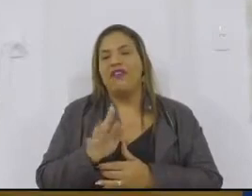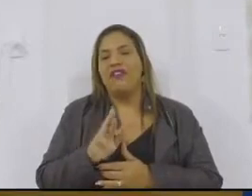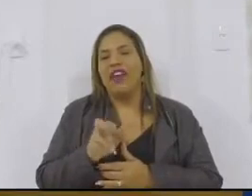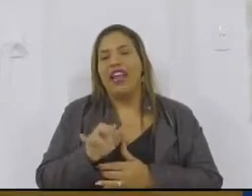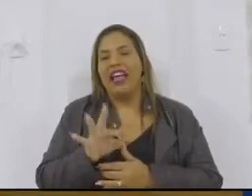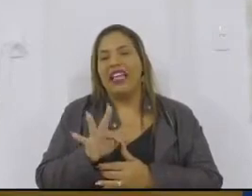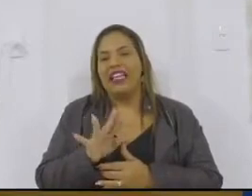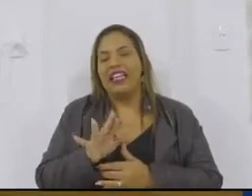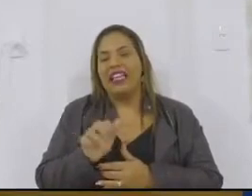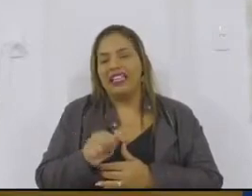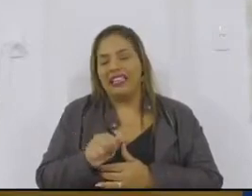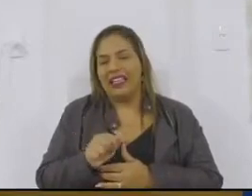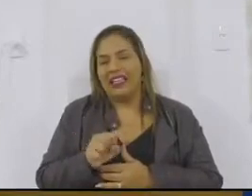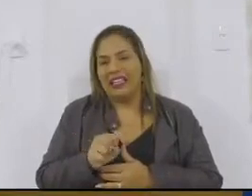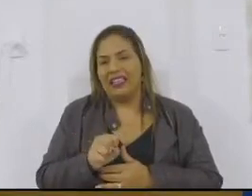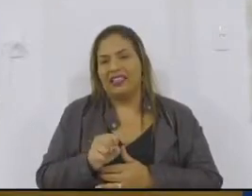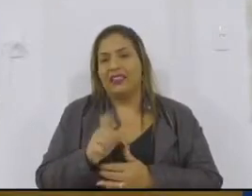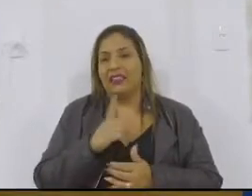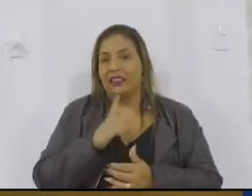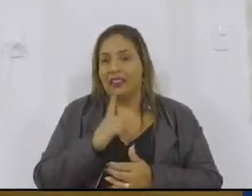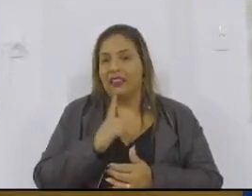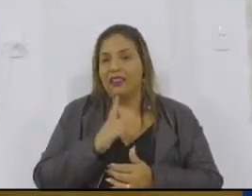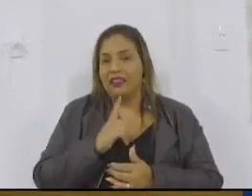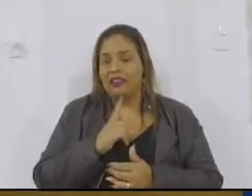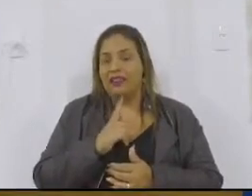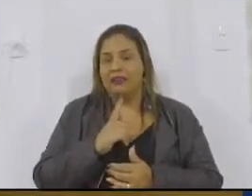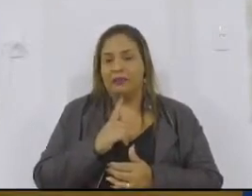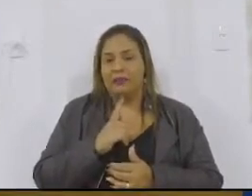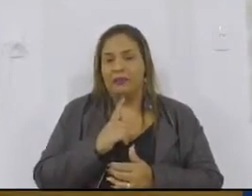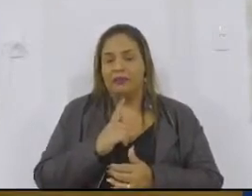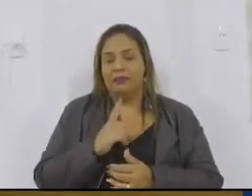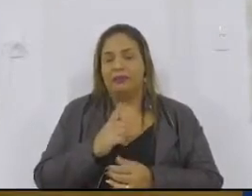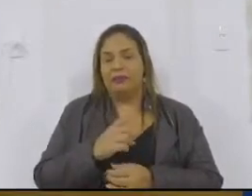Então, nós temos uma lei estadual em vigência,